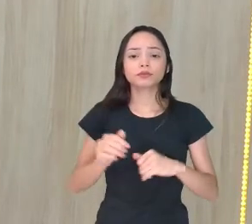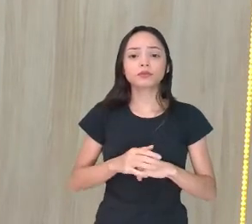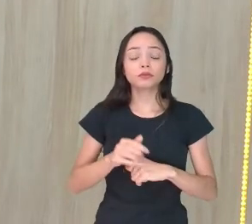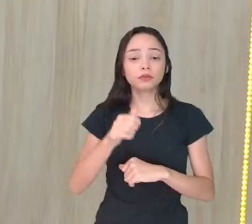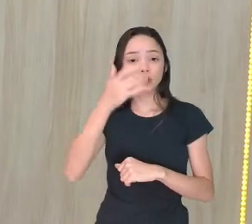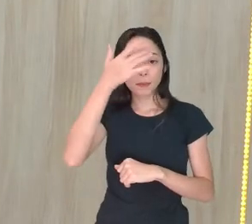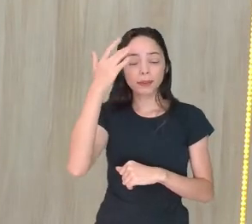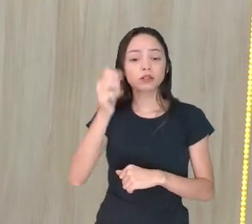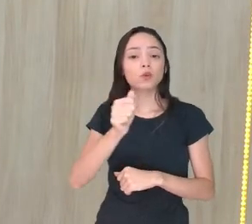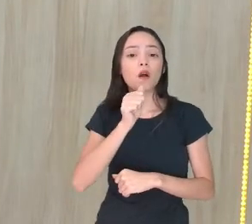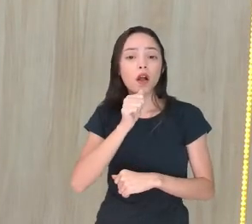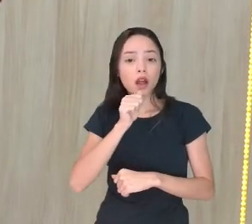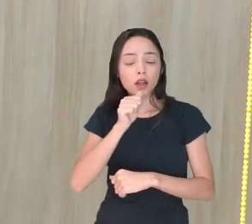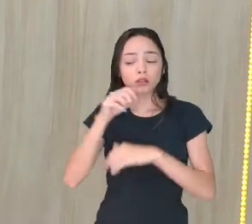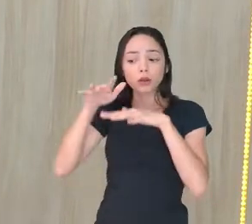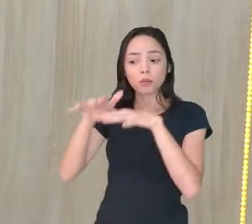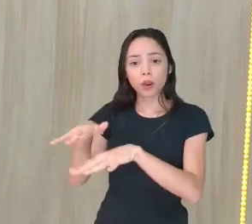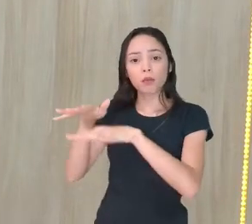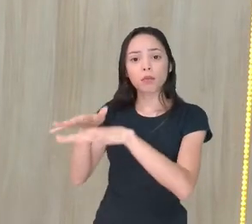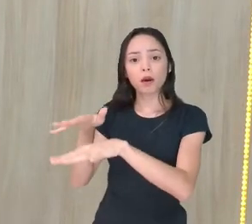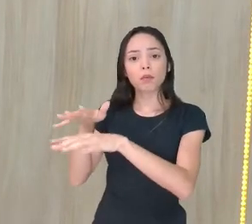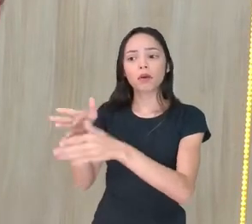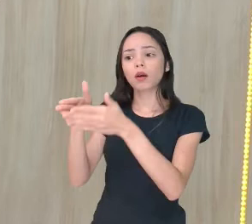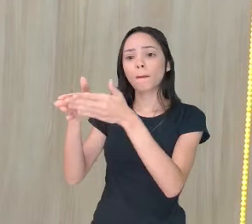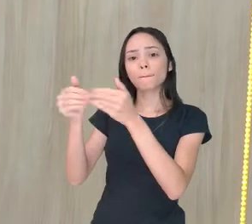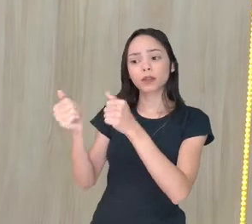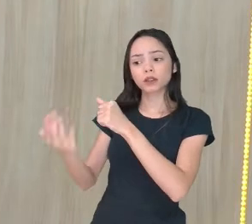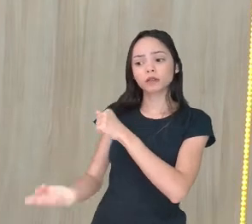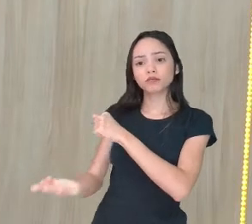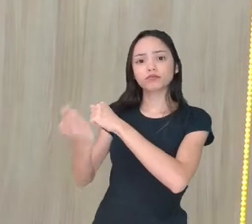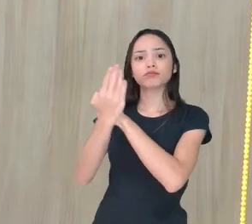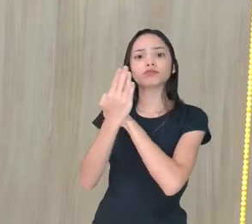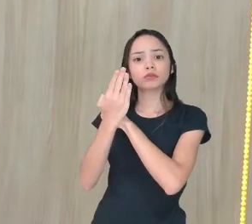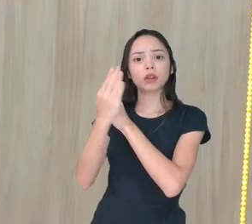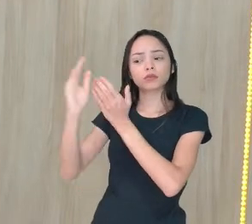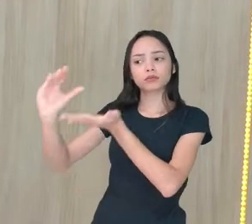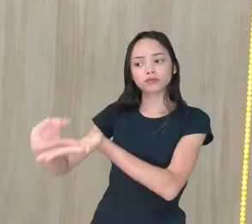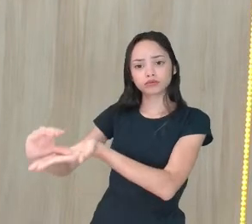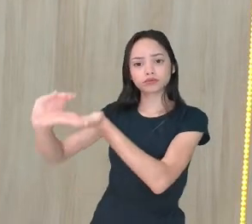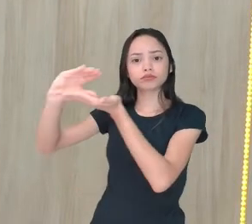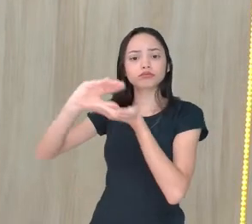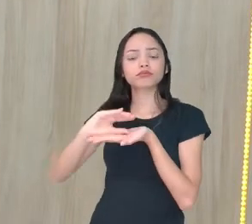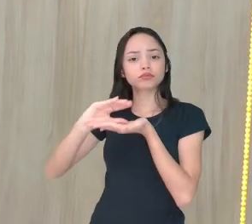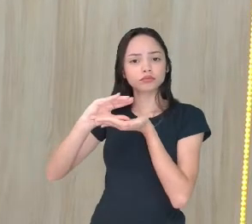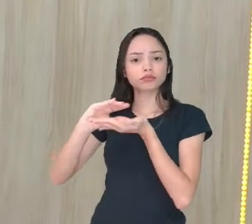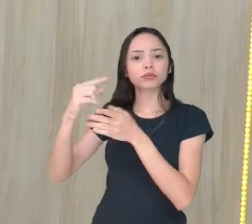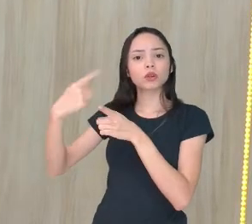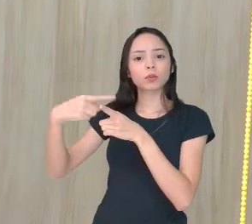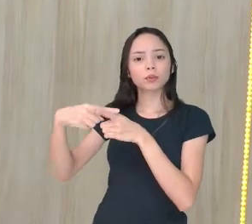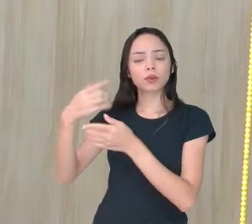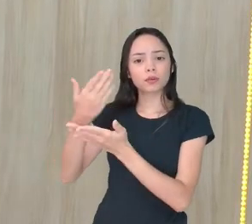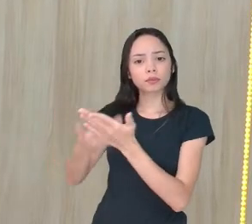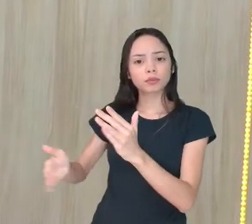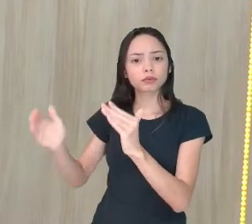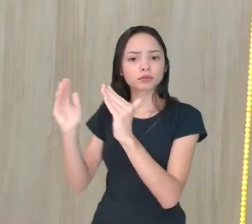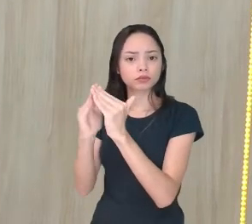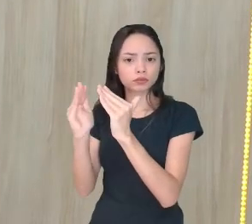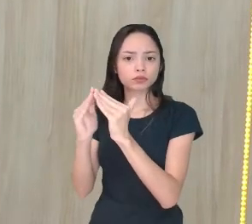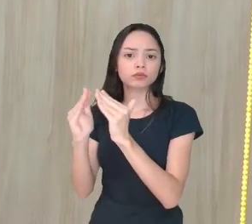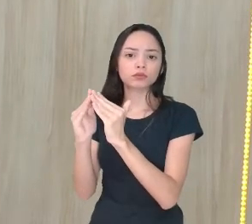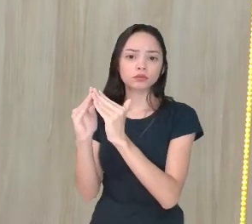ruas para solicitar aí ajuda do governo, né, em decorrência, né, dessa